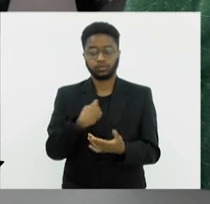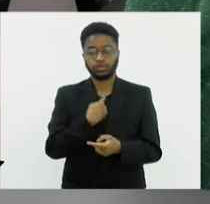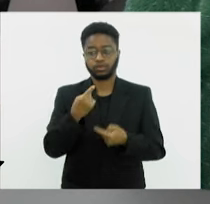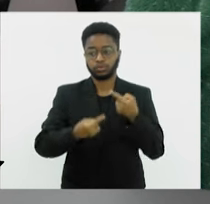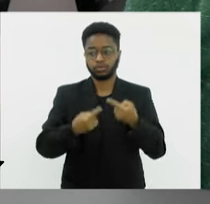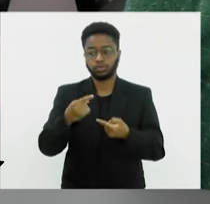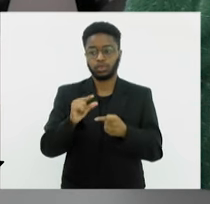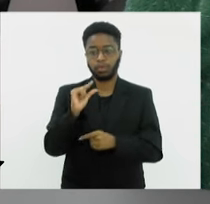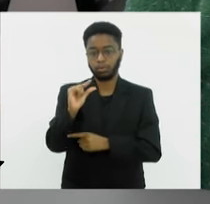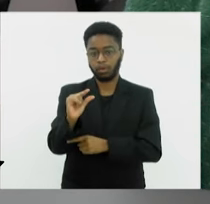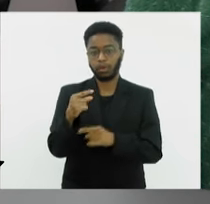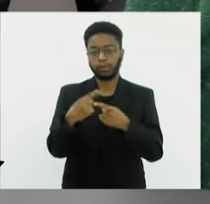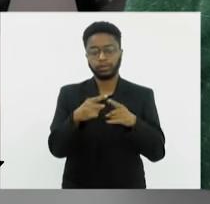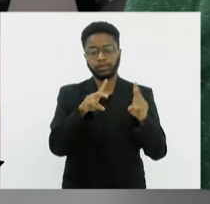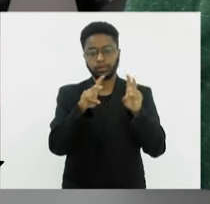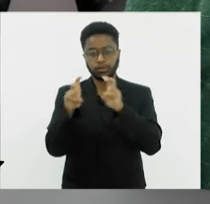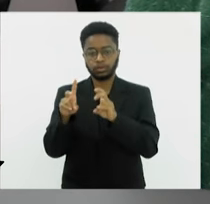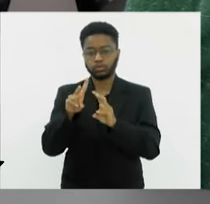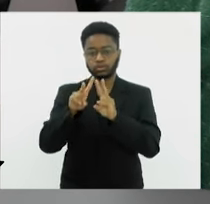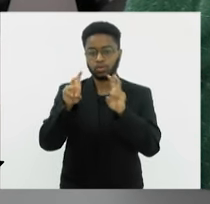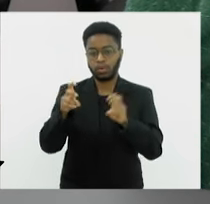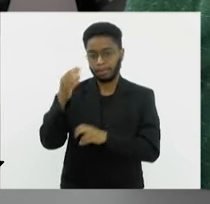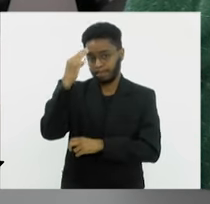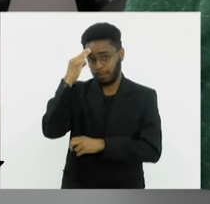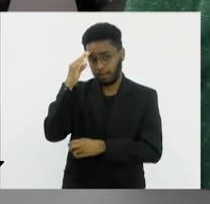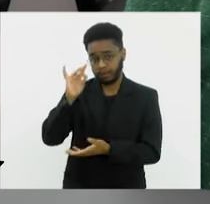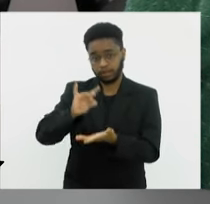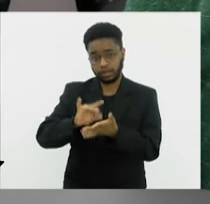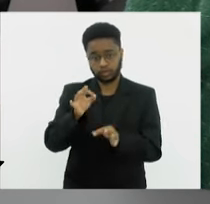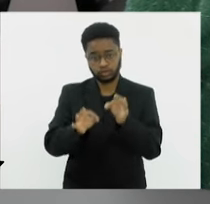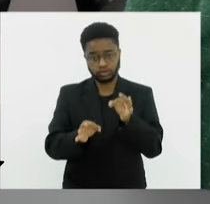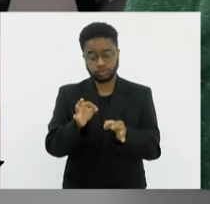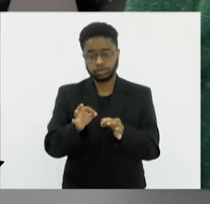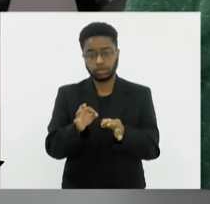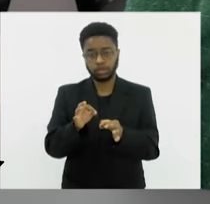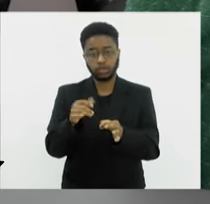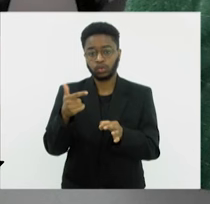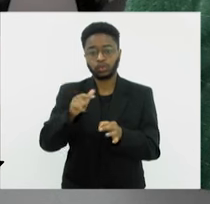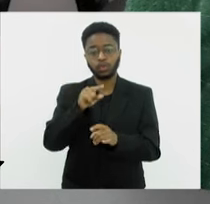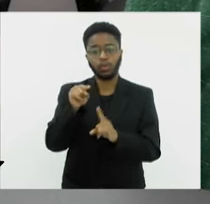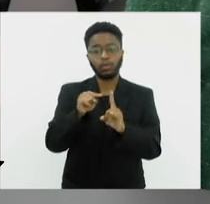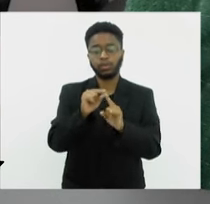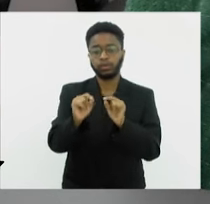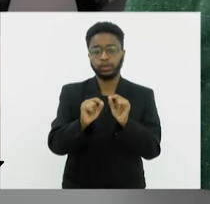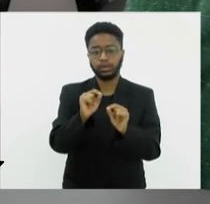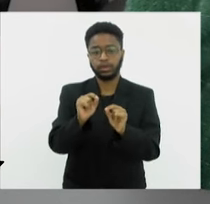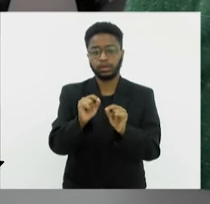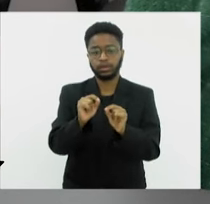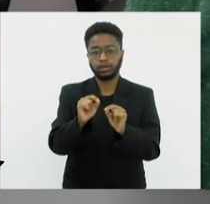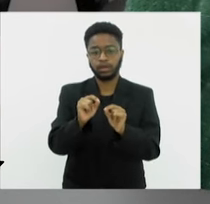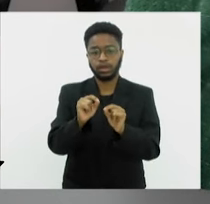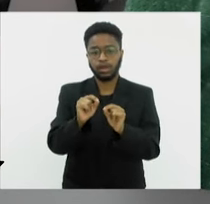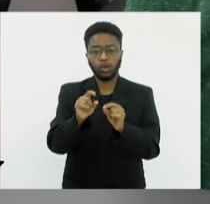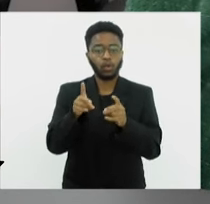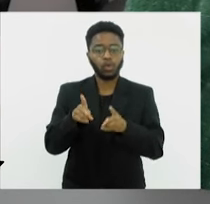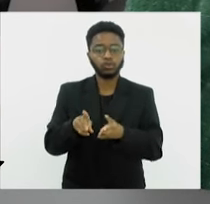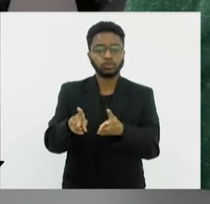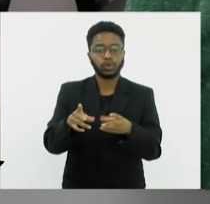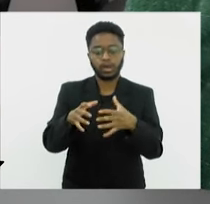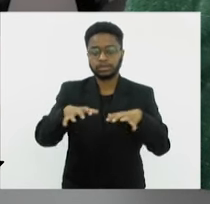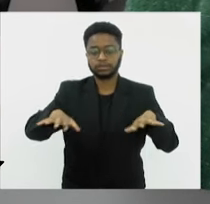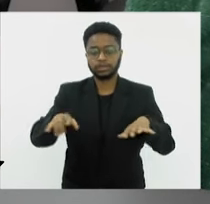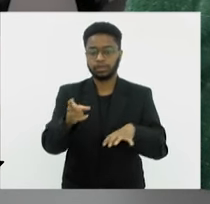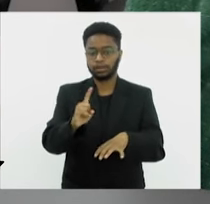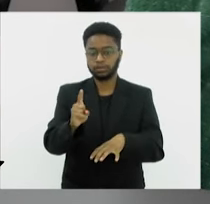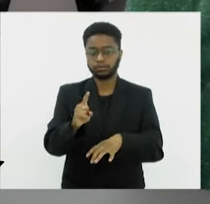eu acho que essas ações de memória, verdade e justiça, elas não buscam acirrar a polarização. Elas